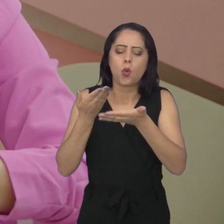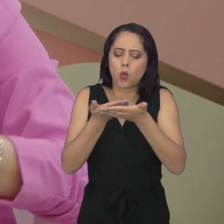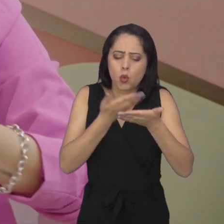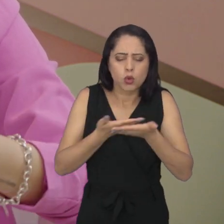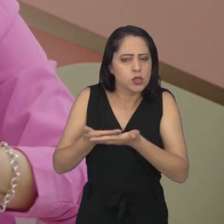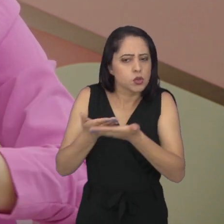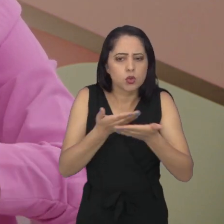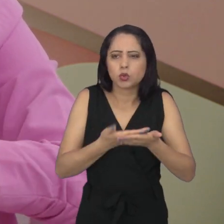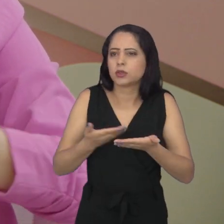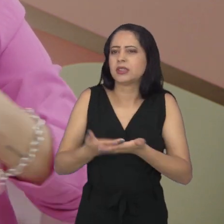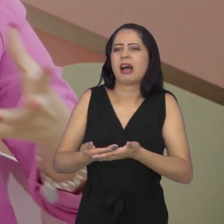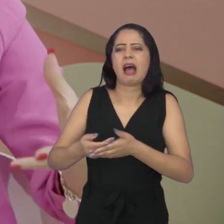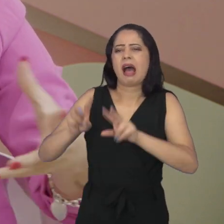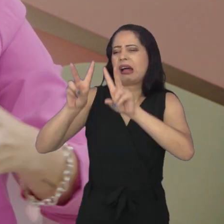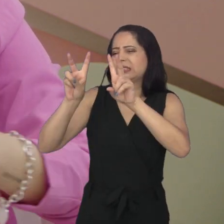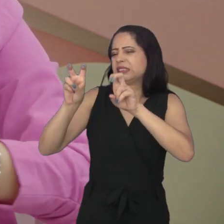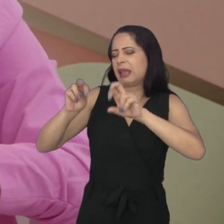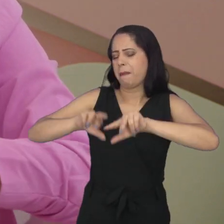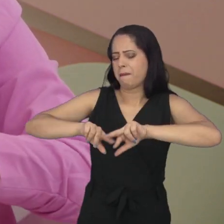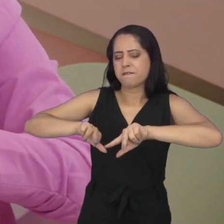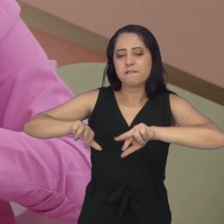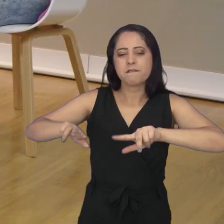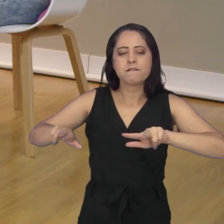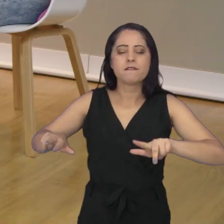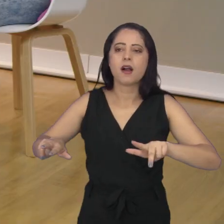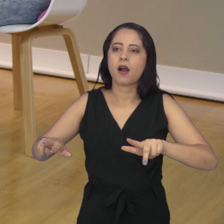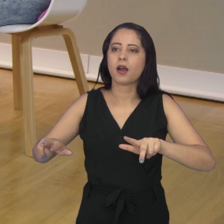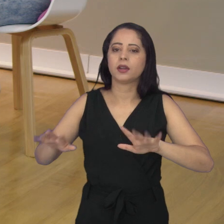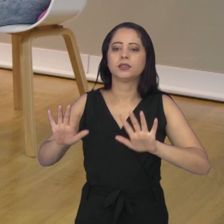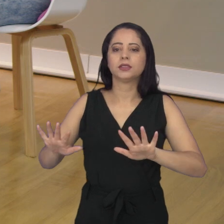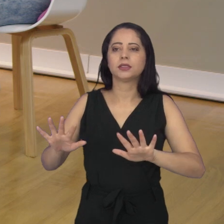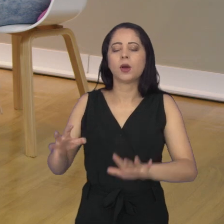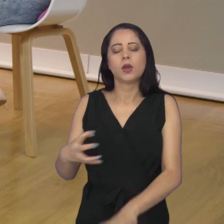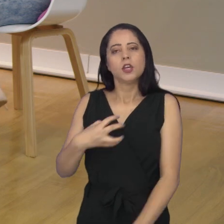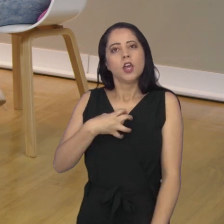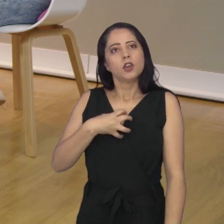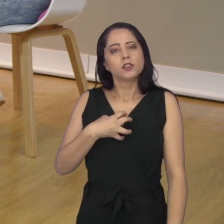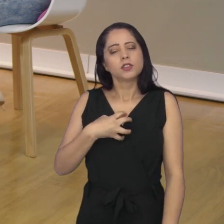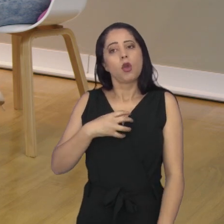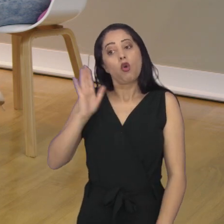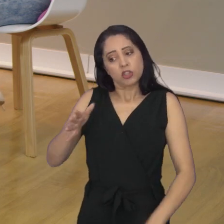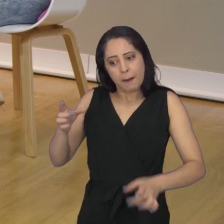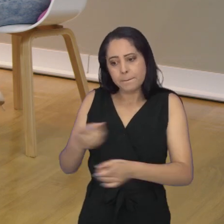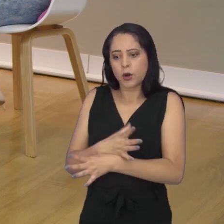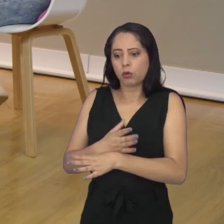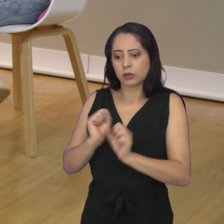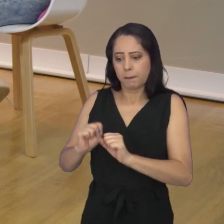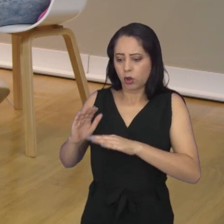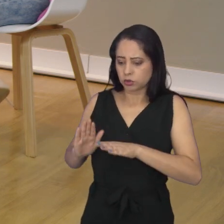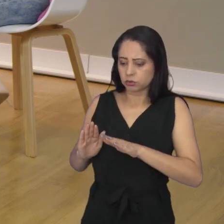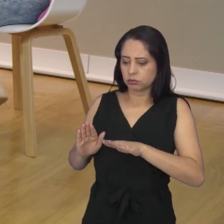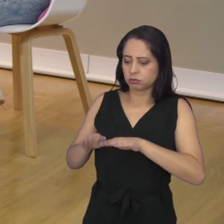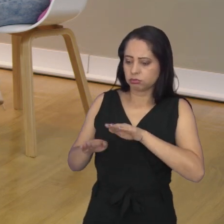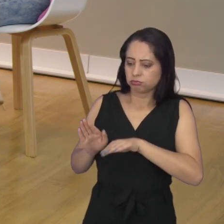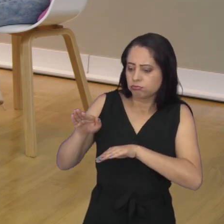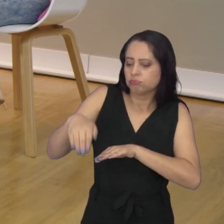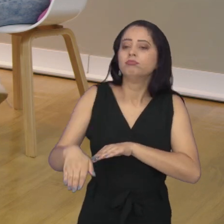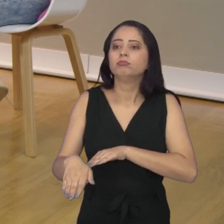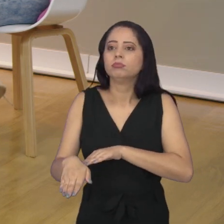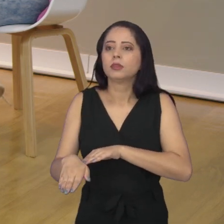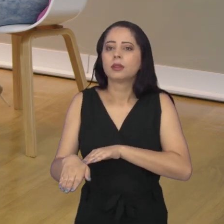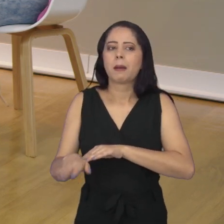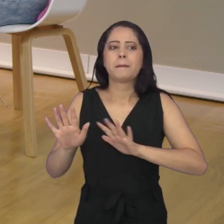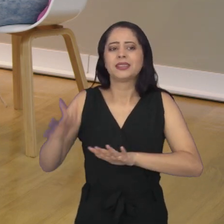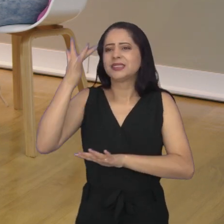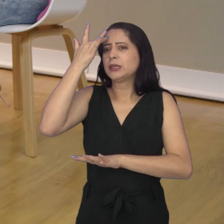que estudo sobre vários tipos de assunto. Então, eu me sentia pronta para o próximo passo. Mas ainda não sabia qual